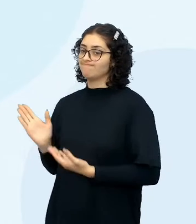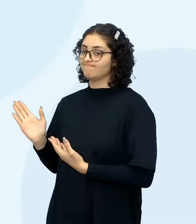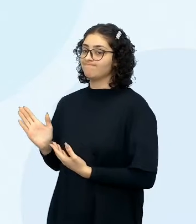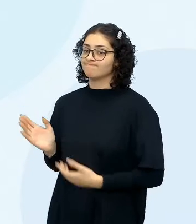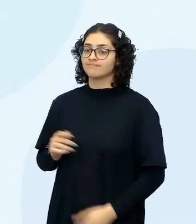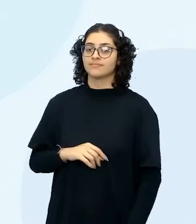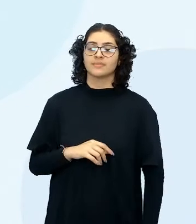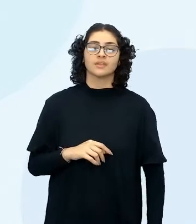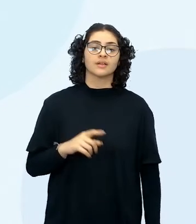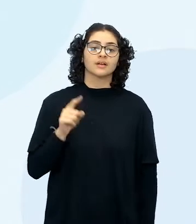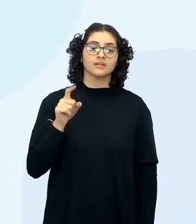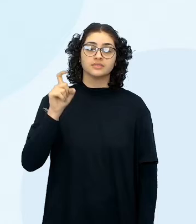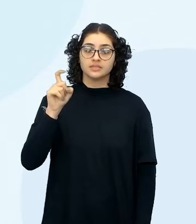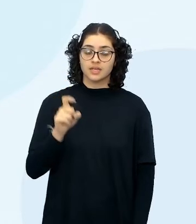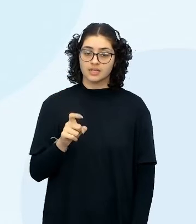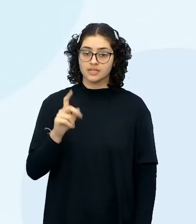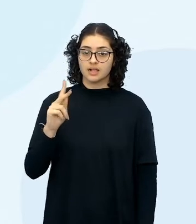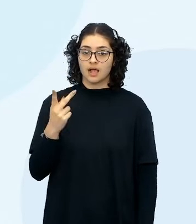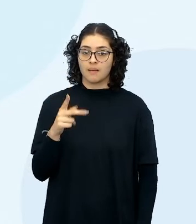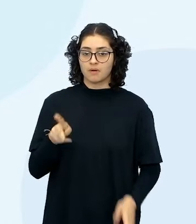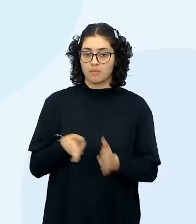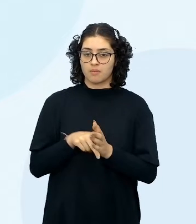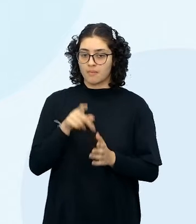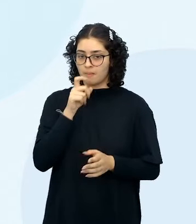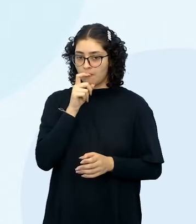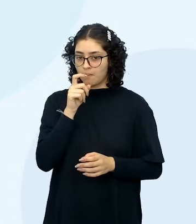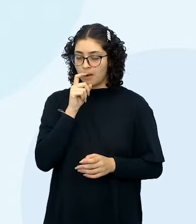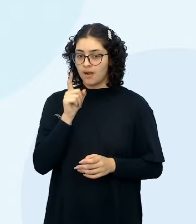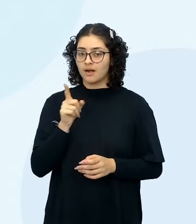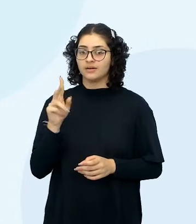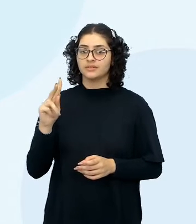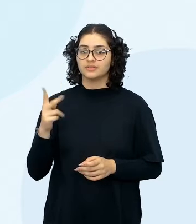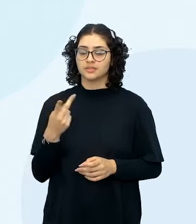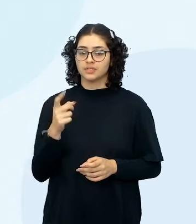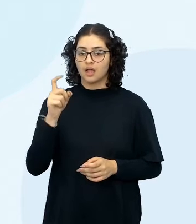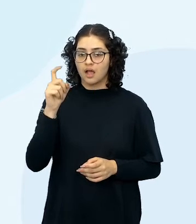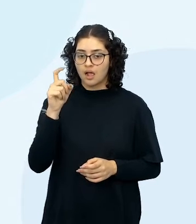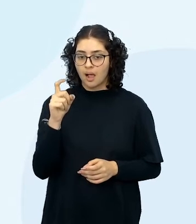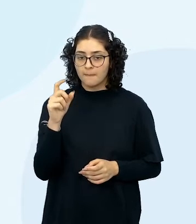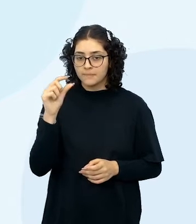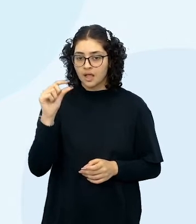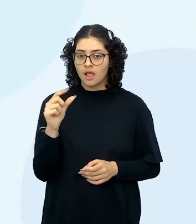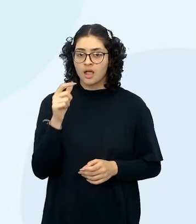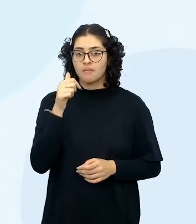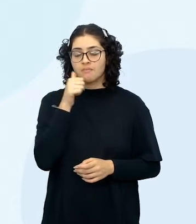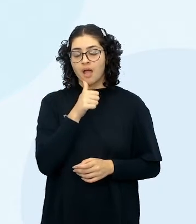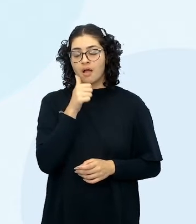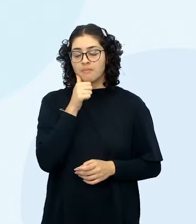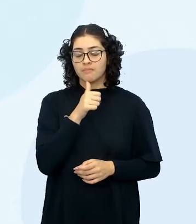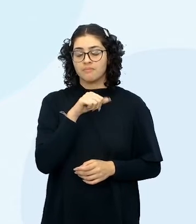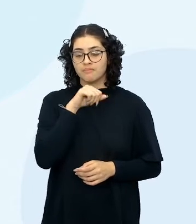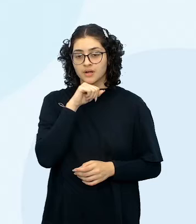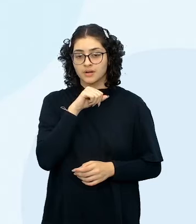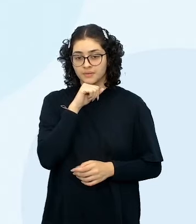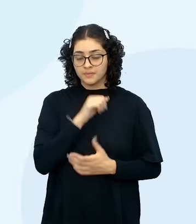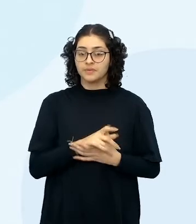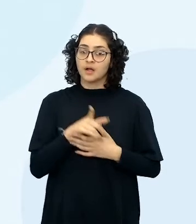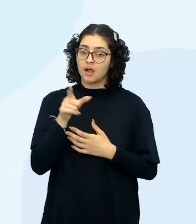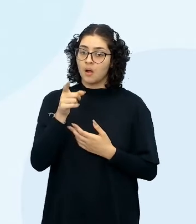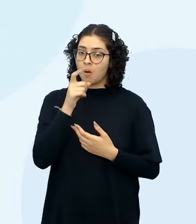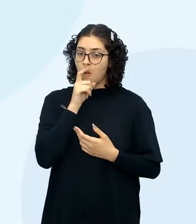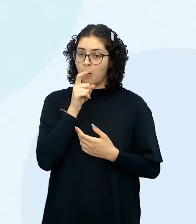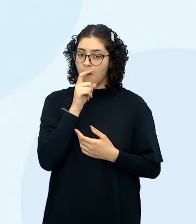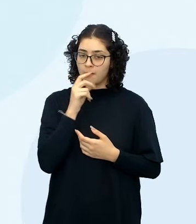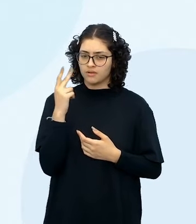recebeu o XHzão normal do seu pai e o XHzinho da sua mãe. Esse homem